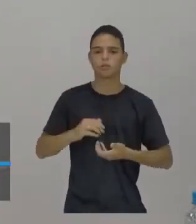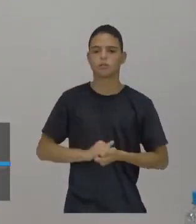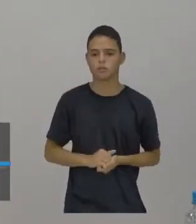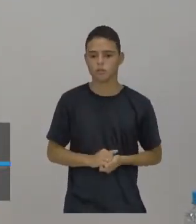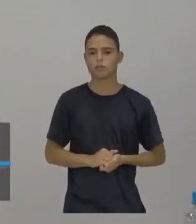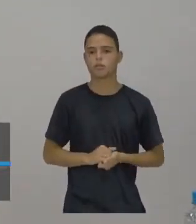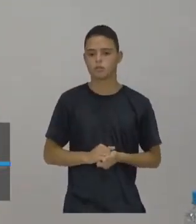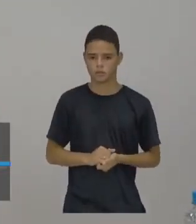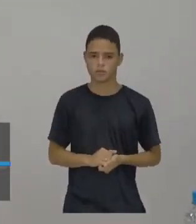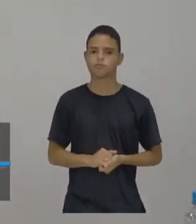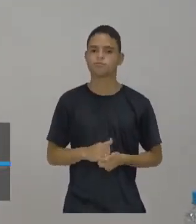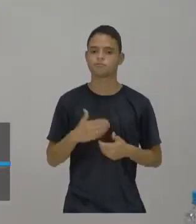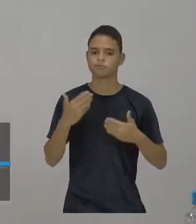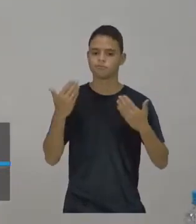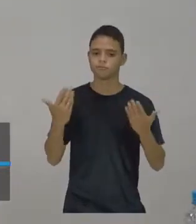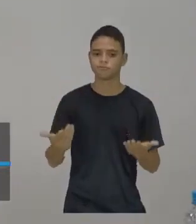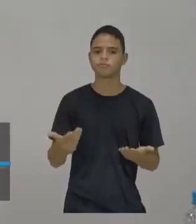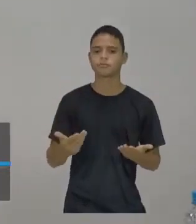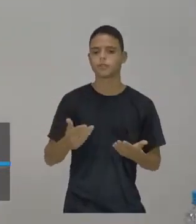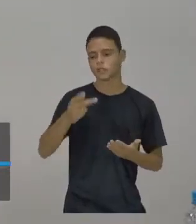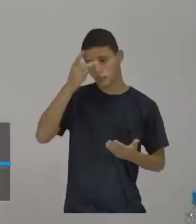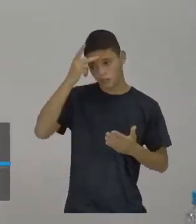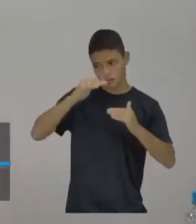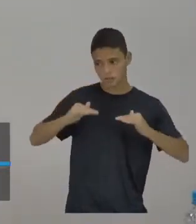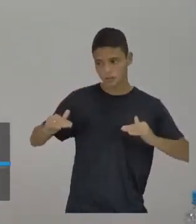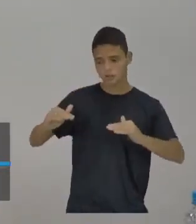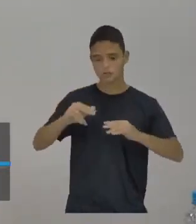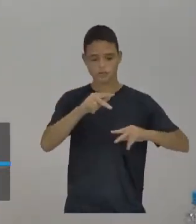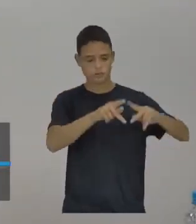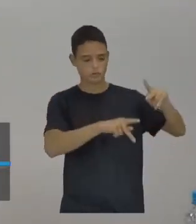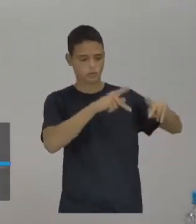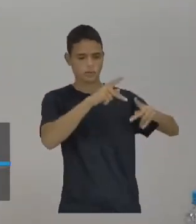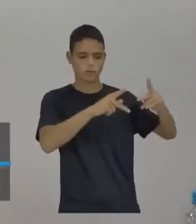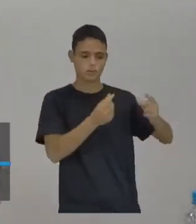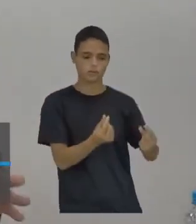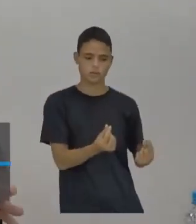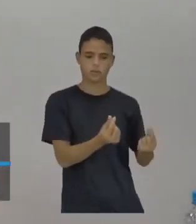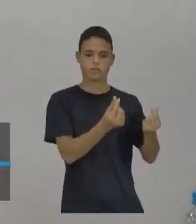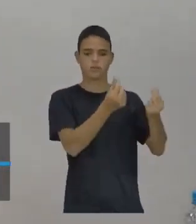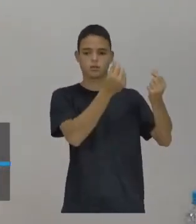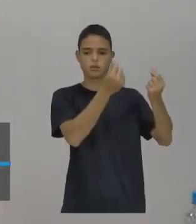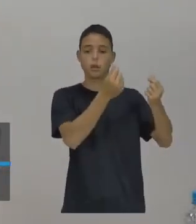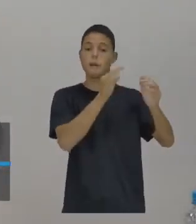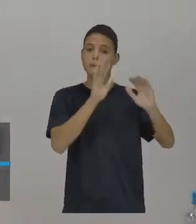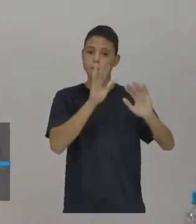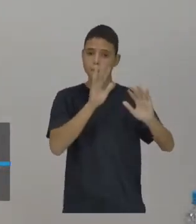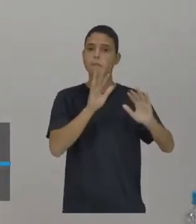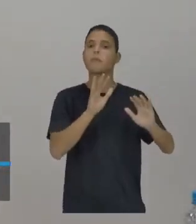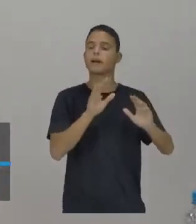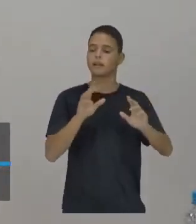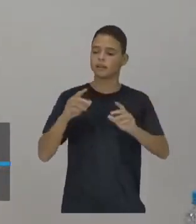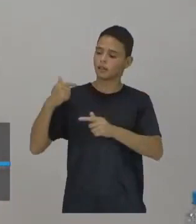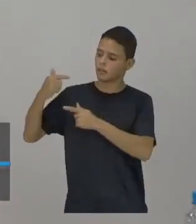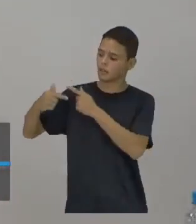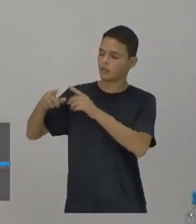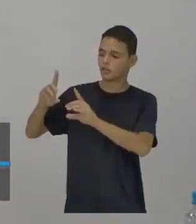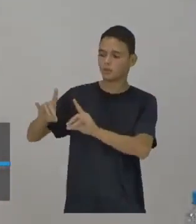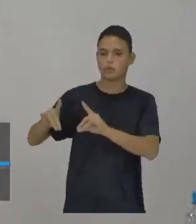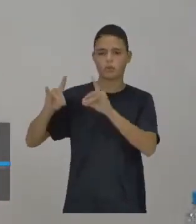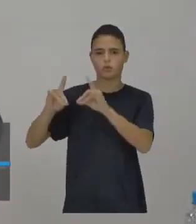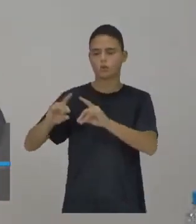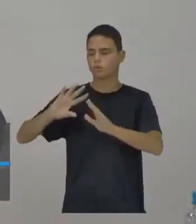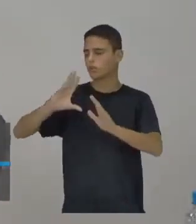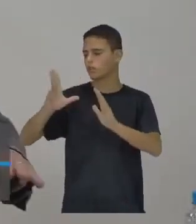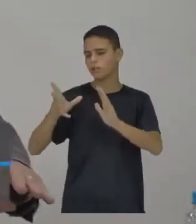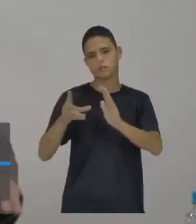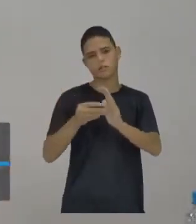pessoal de classe média alta. Mas isso, geração canguru, está em todas as classes sociais, em todas as faixas sociais. Eu não gosto de falar classe social, em todas